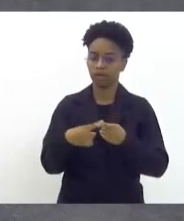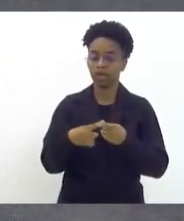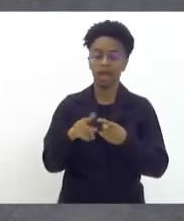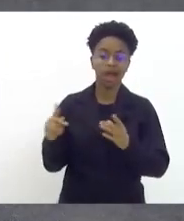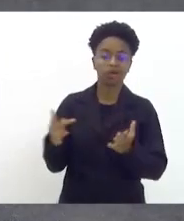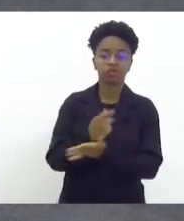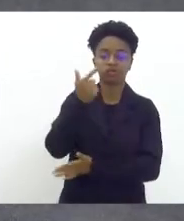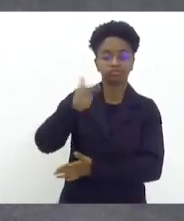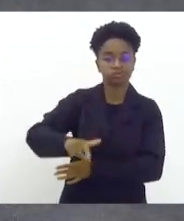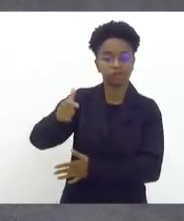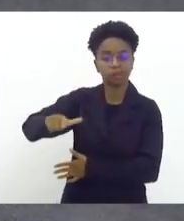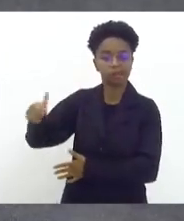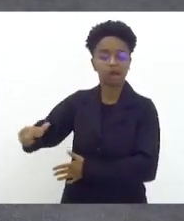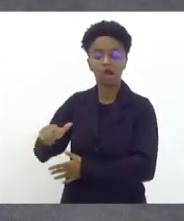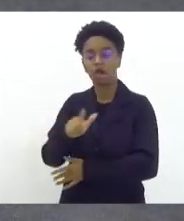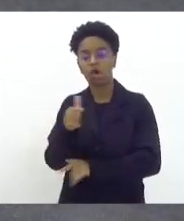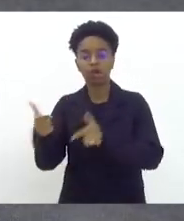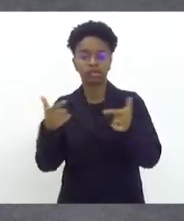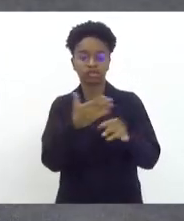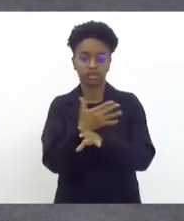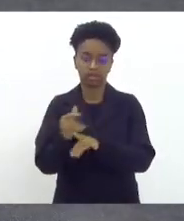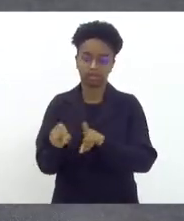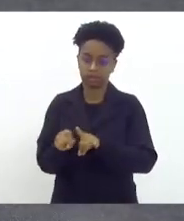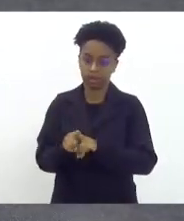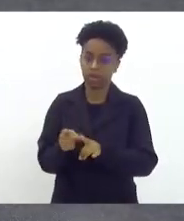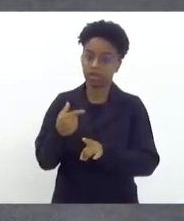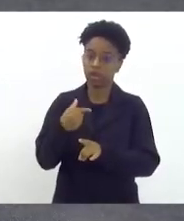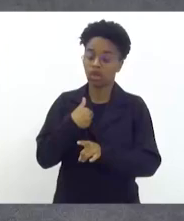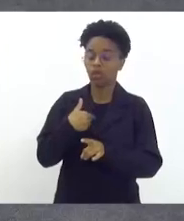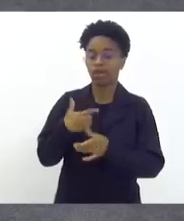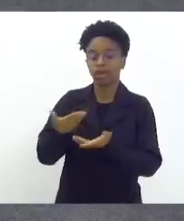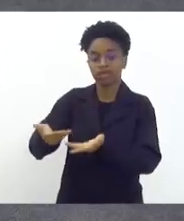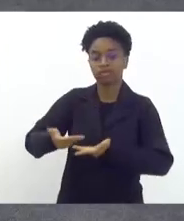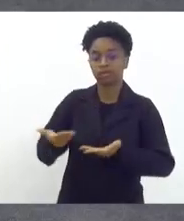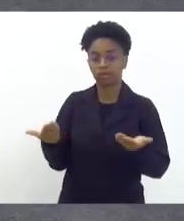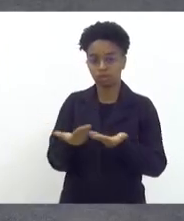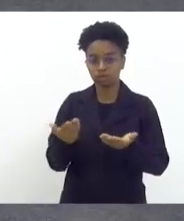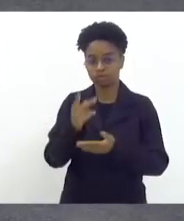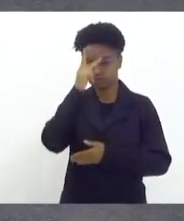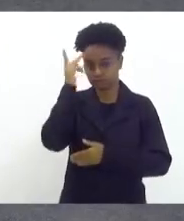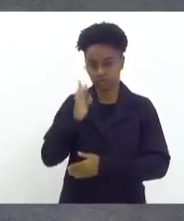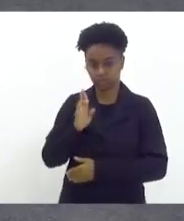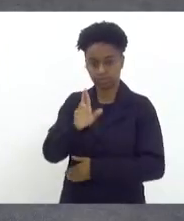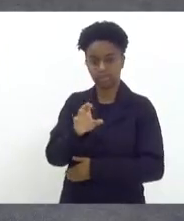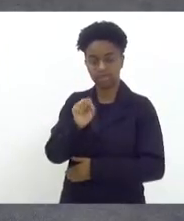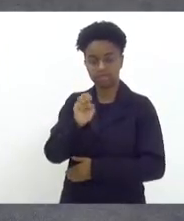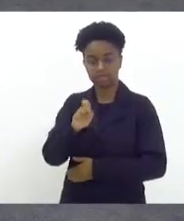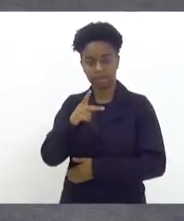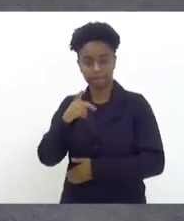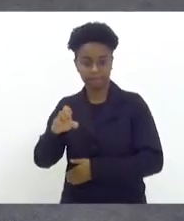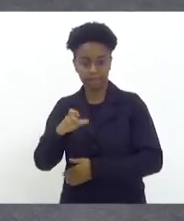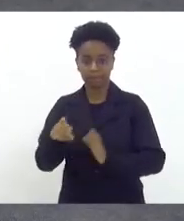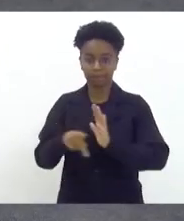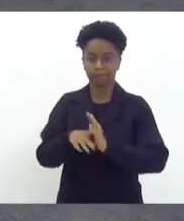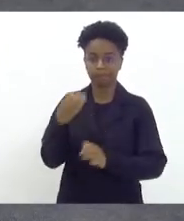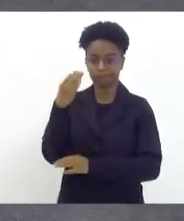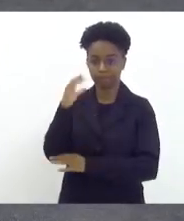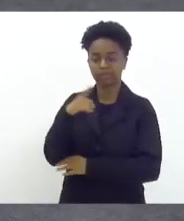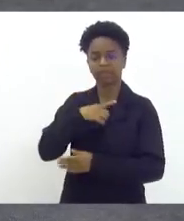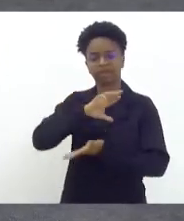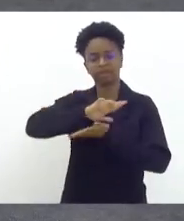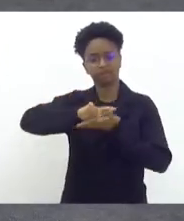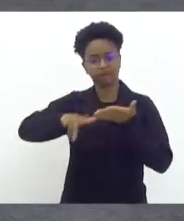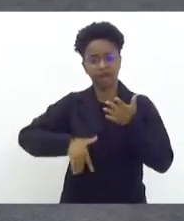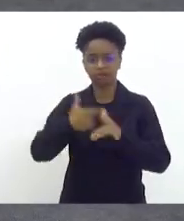reproduz em várias cidades recebi hoje representantes do CEP de Niterói vários problemas Deputado Flávio